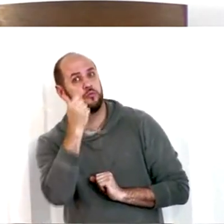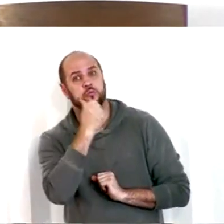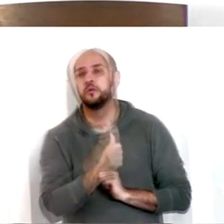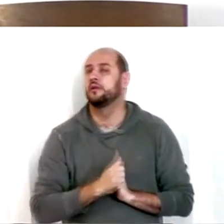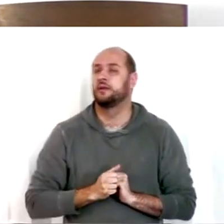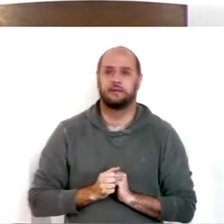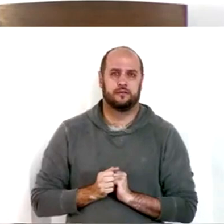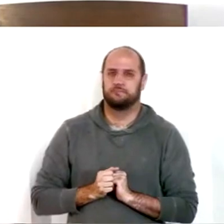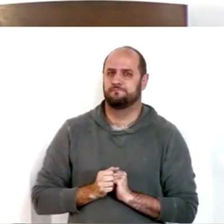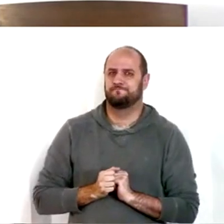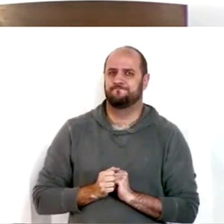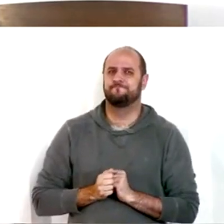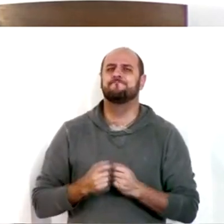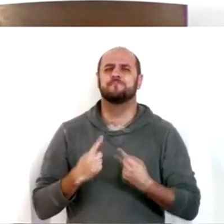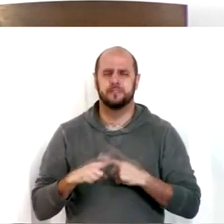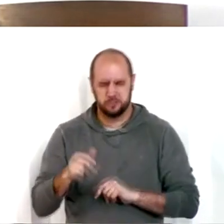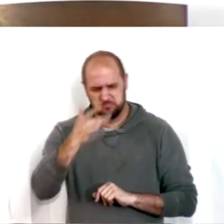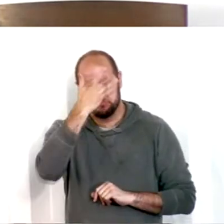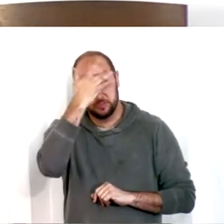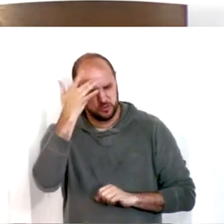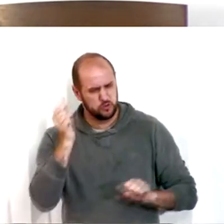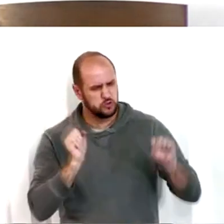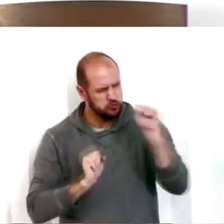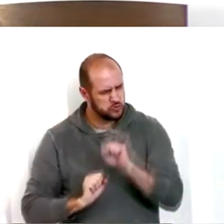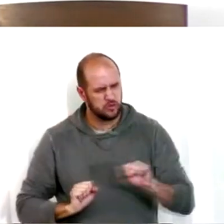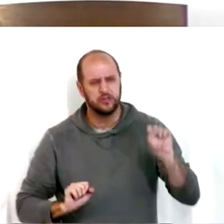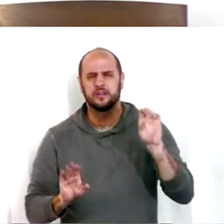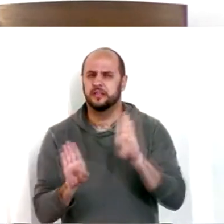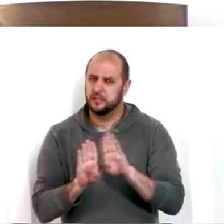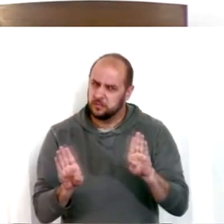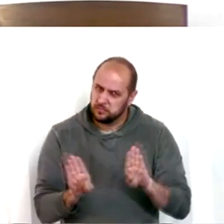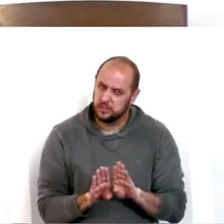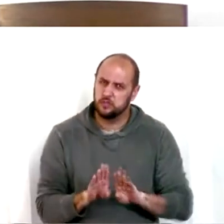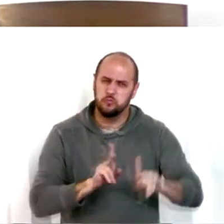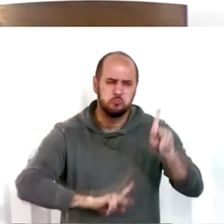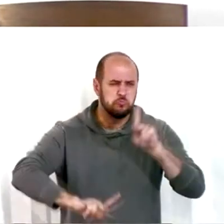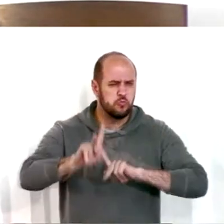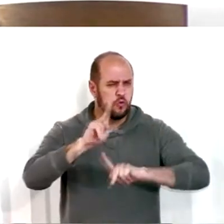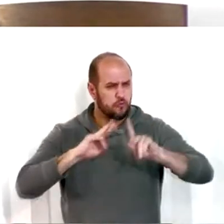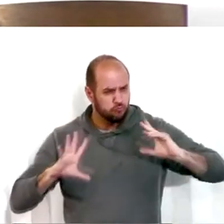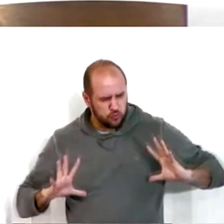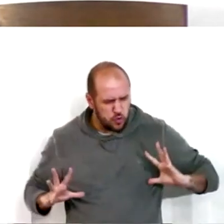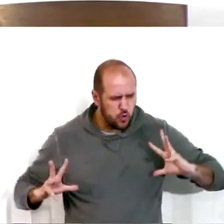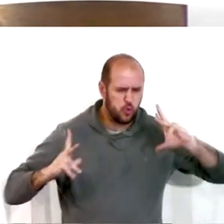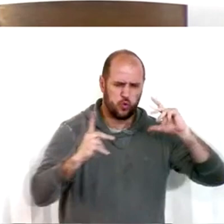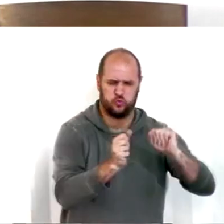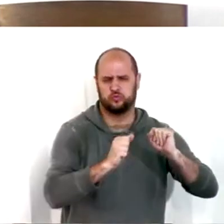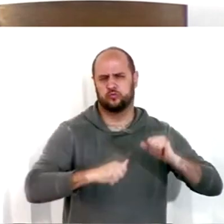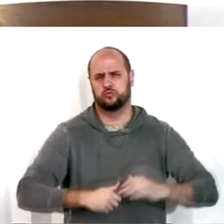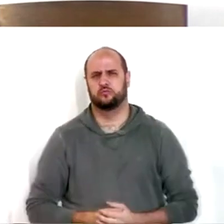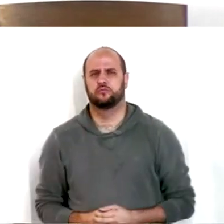esposa, mas solteiros, a todo o povo de Deus.